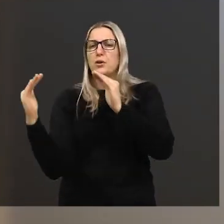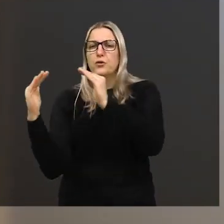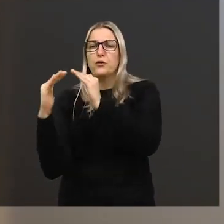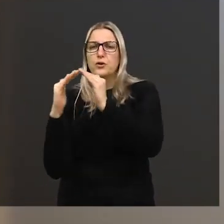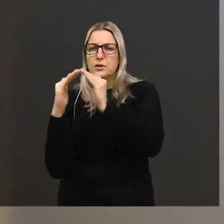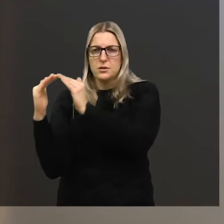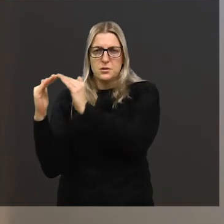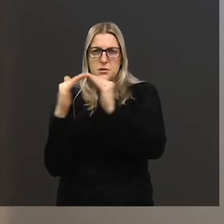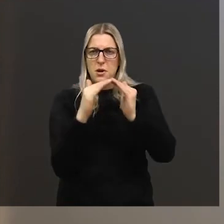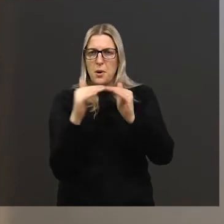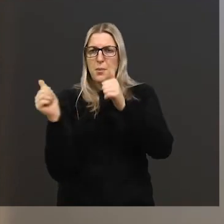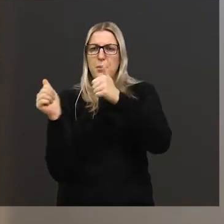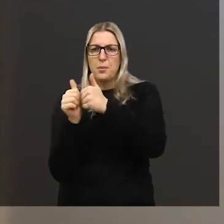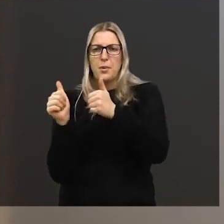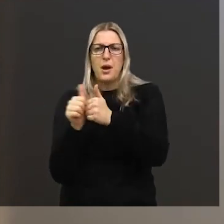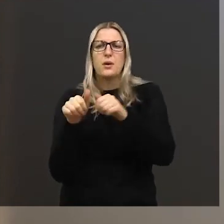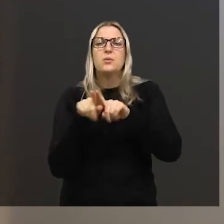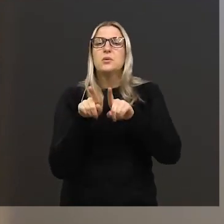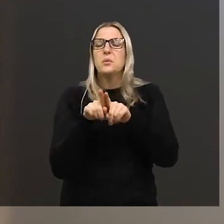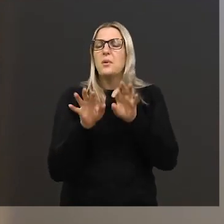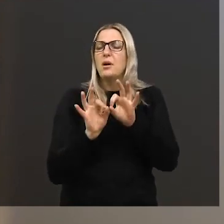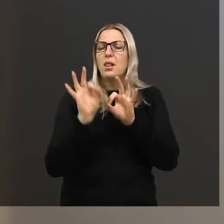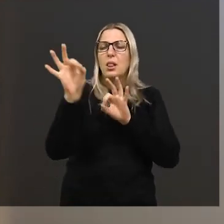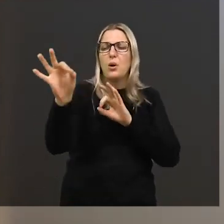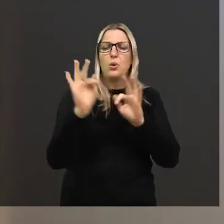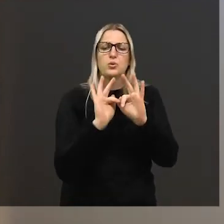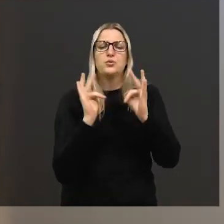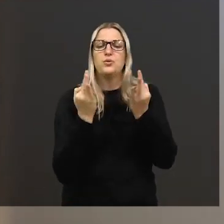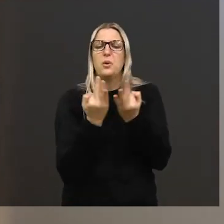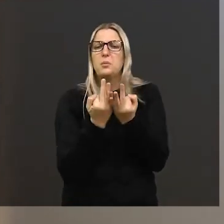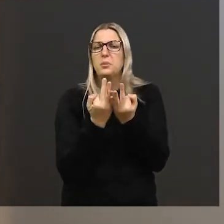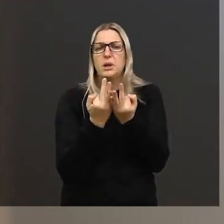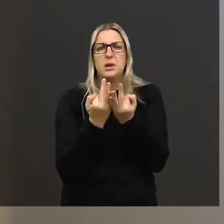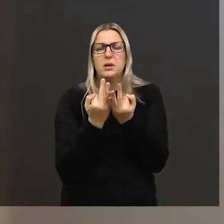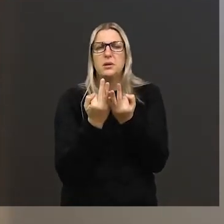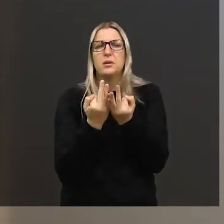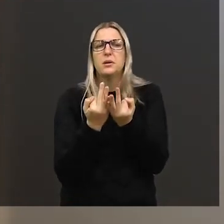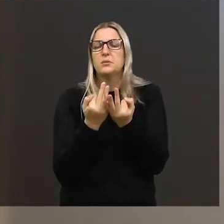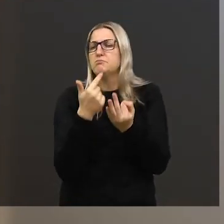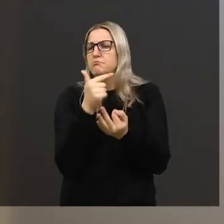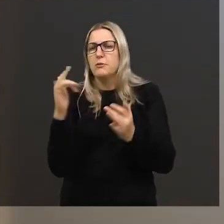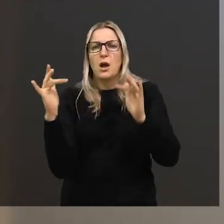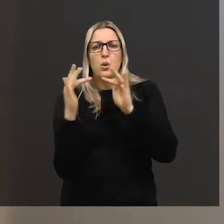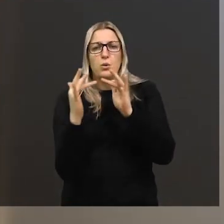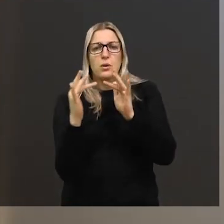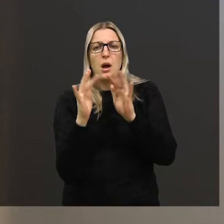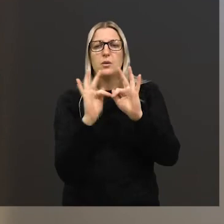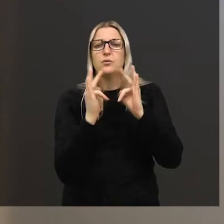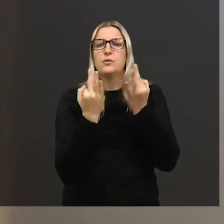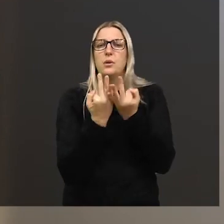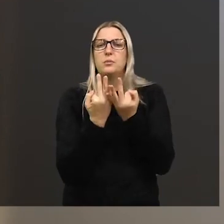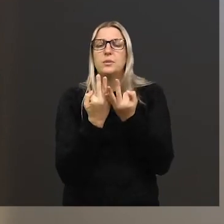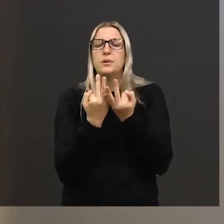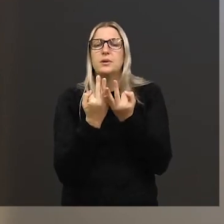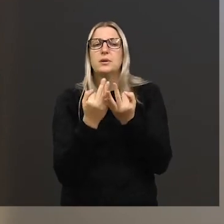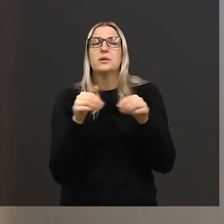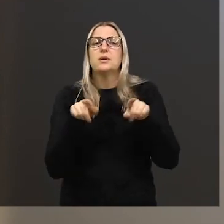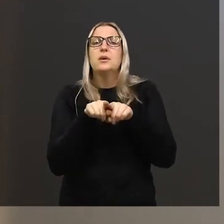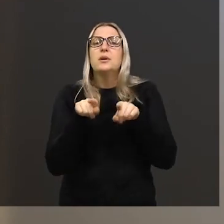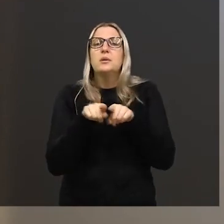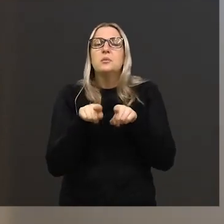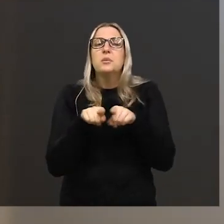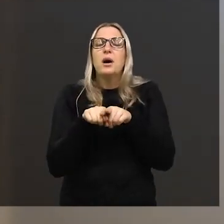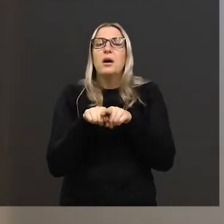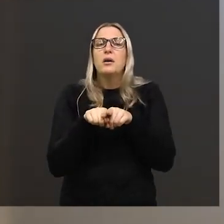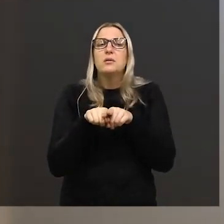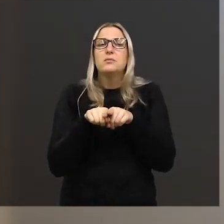vivem longe de vizinhos, elas muitas vezes não têm contato com seus familiares que moram em outra localidade, elas têm um